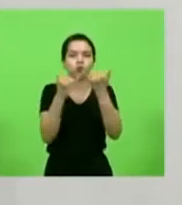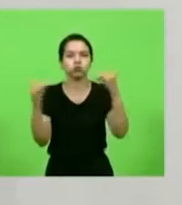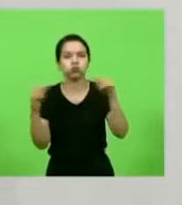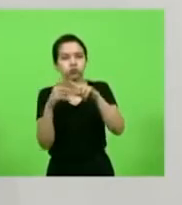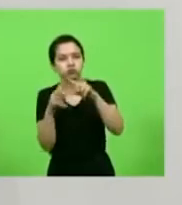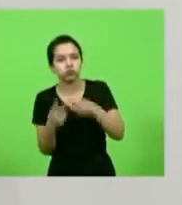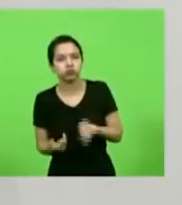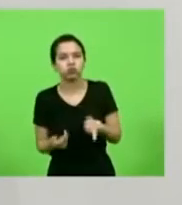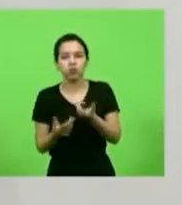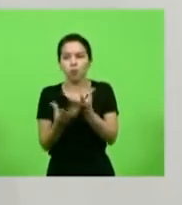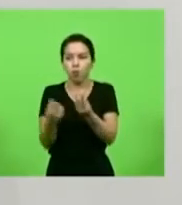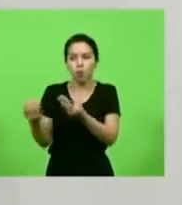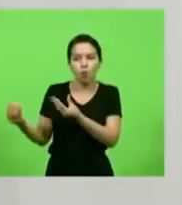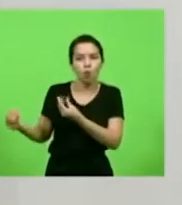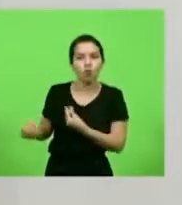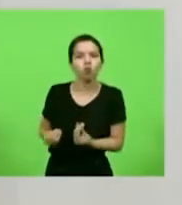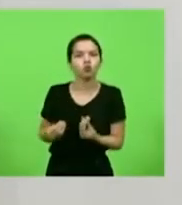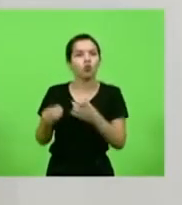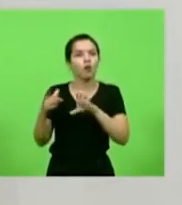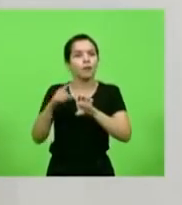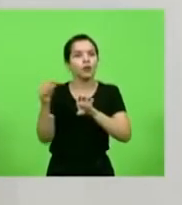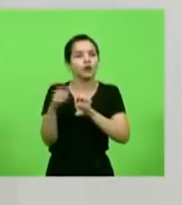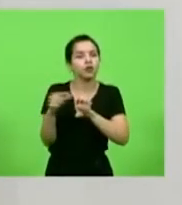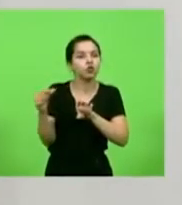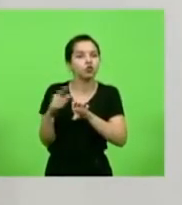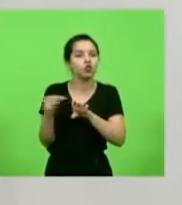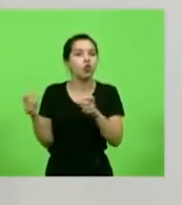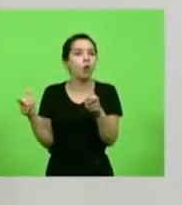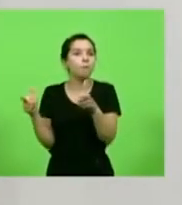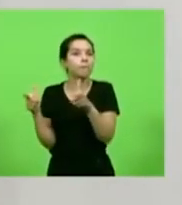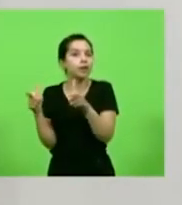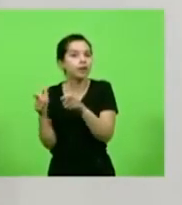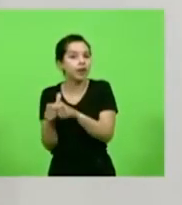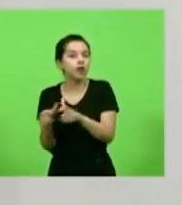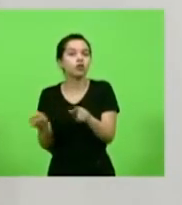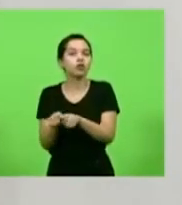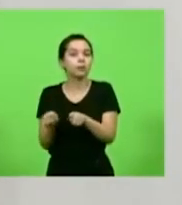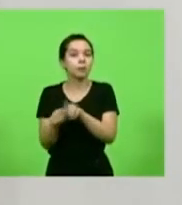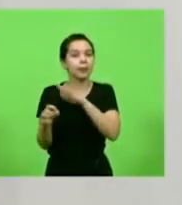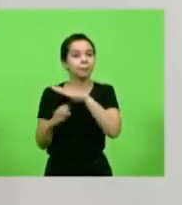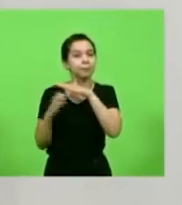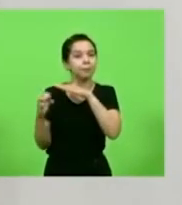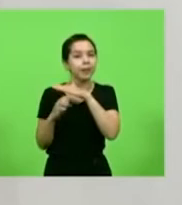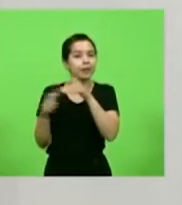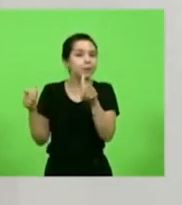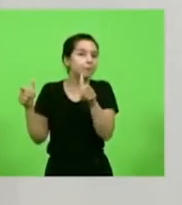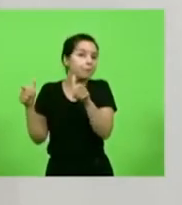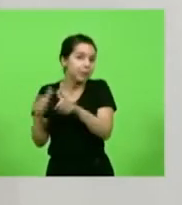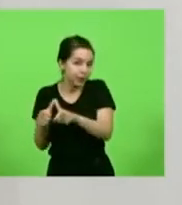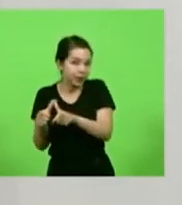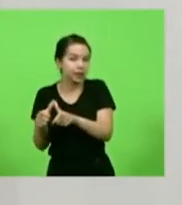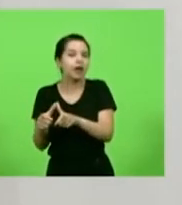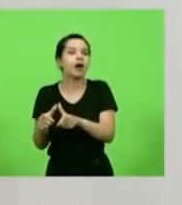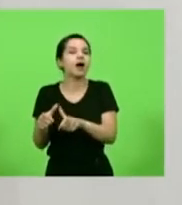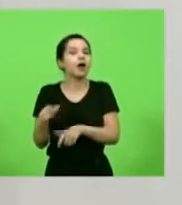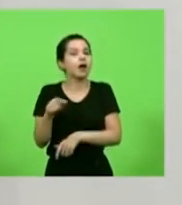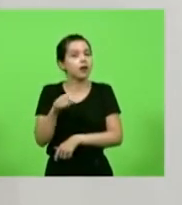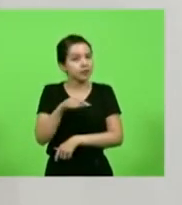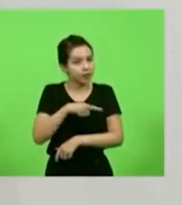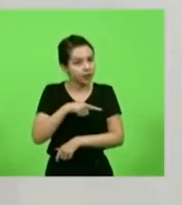deputado Ricardo Alba falou sobre a iniciativa que já está tramitando no Parlamento conforme informações do governo